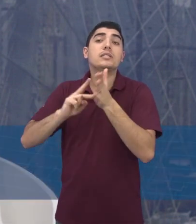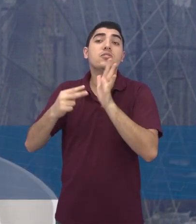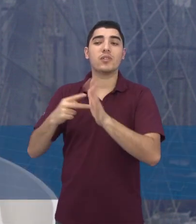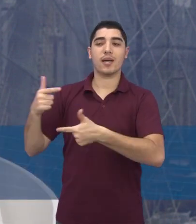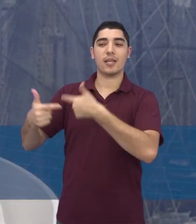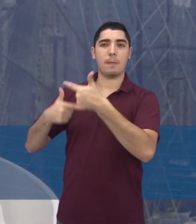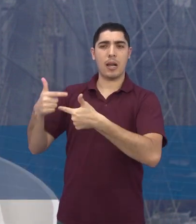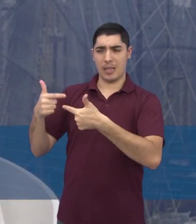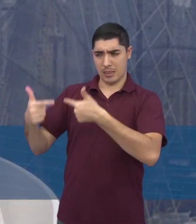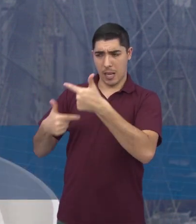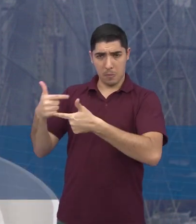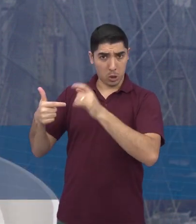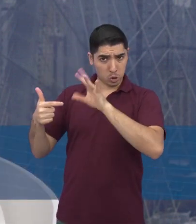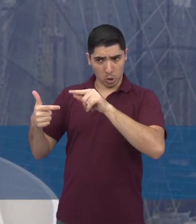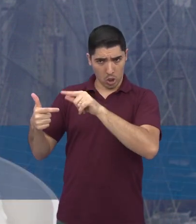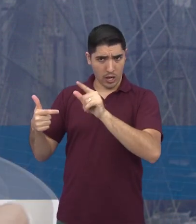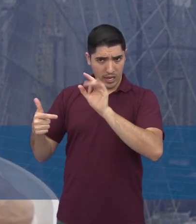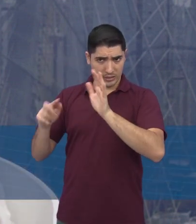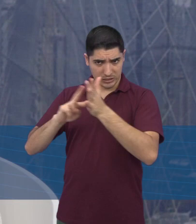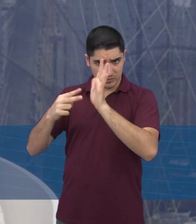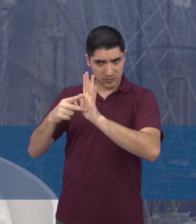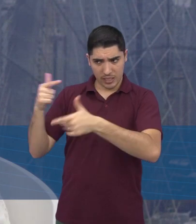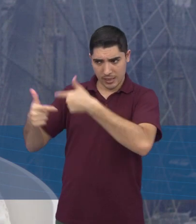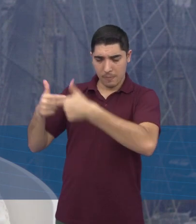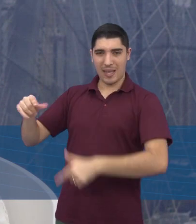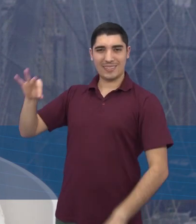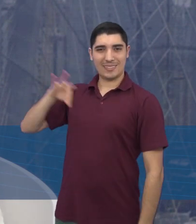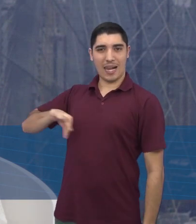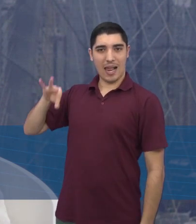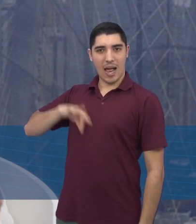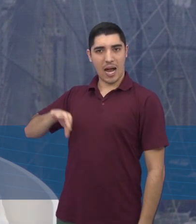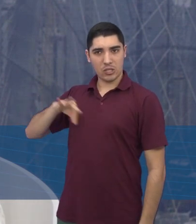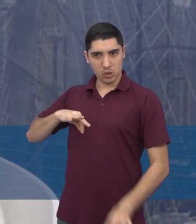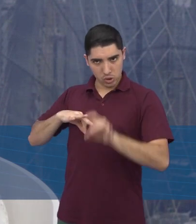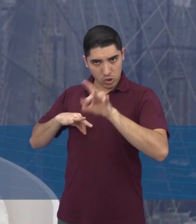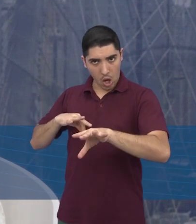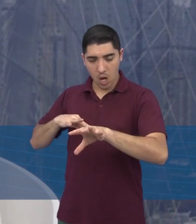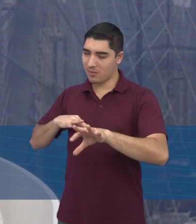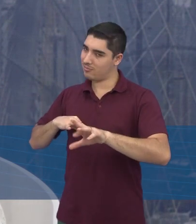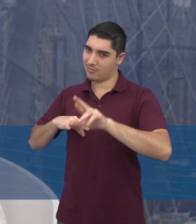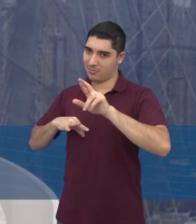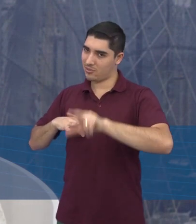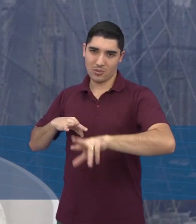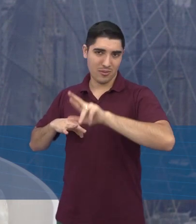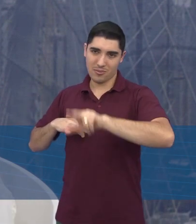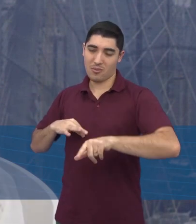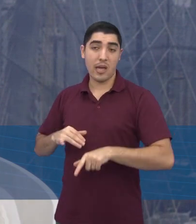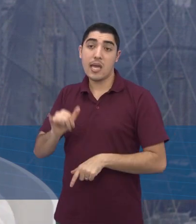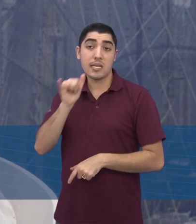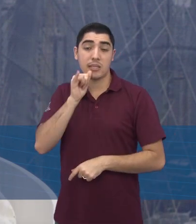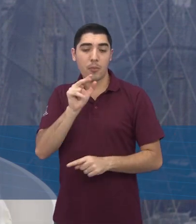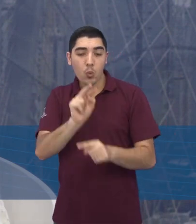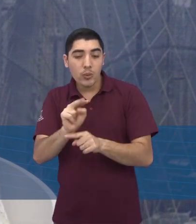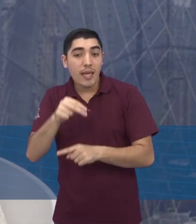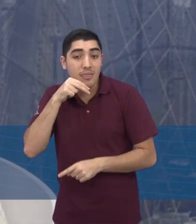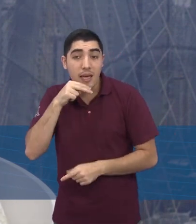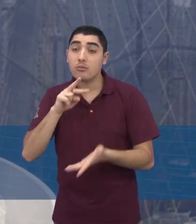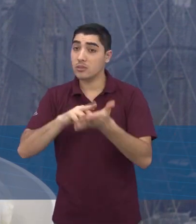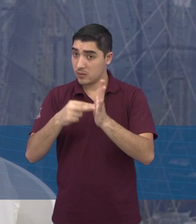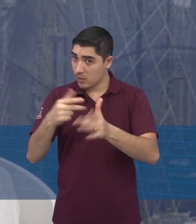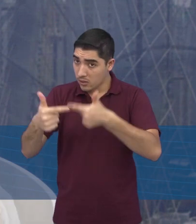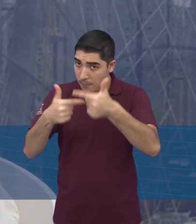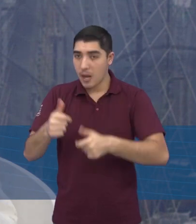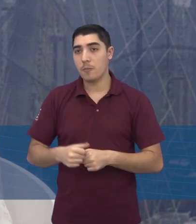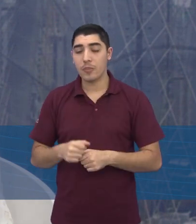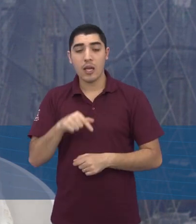não é necessariamente somente uma ação que você vai ter uma renda. Né? Cuidar de neto é trabalho,